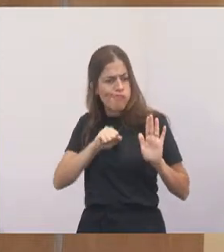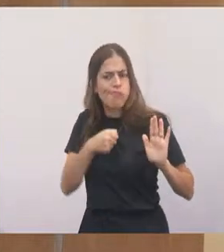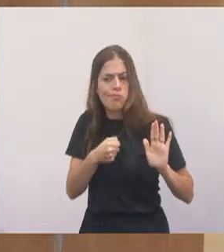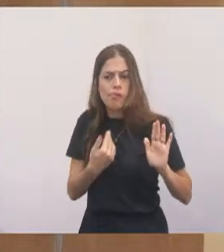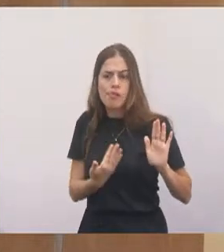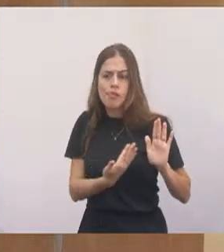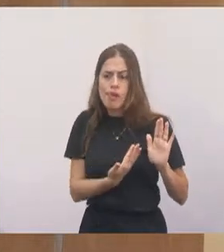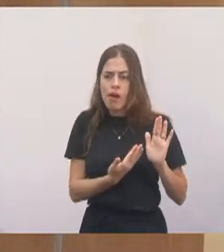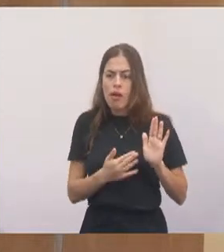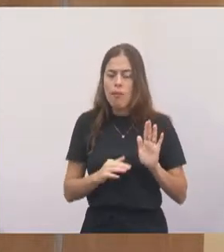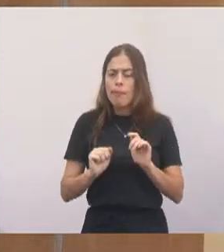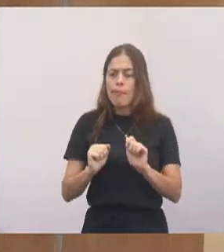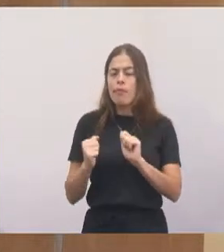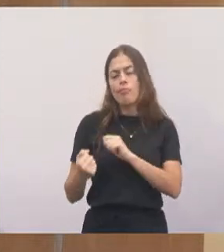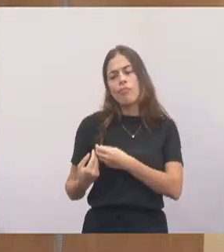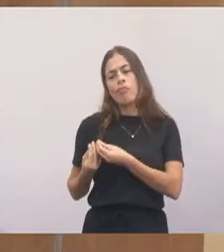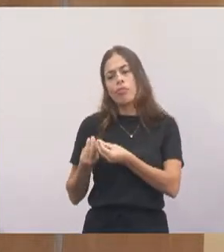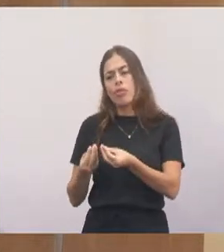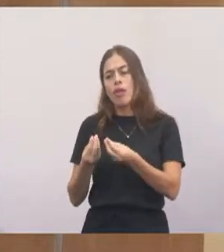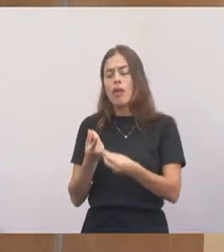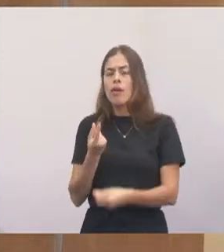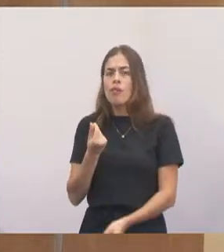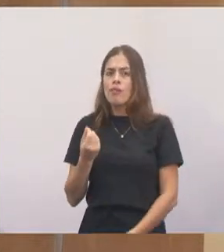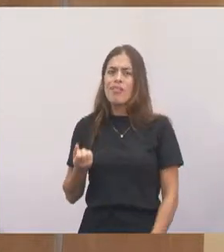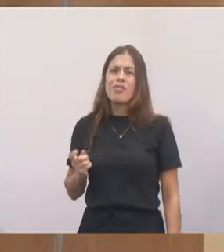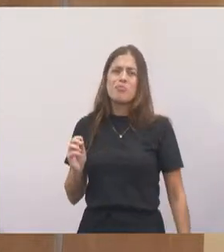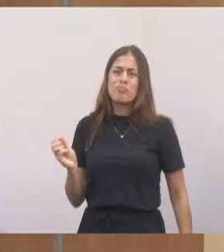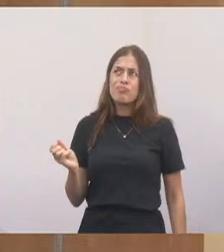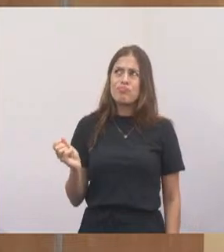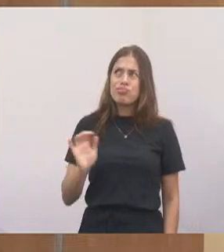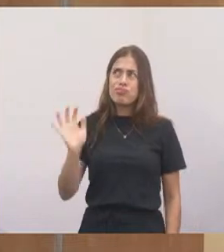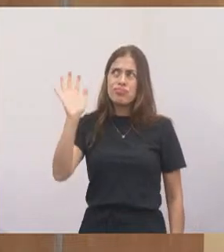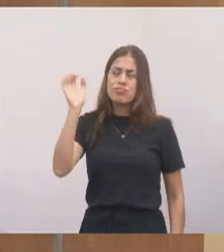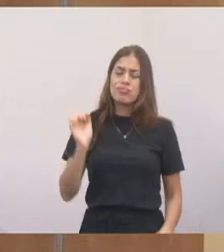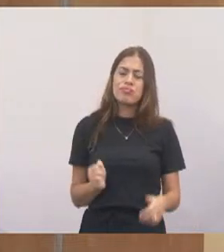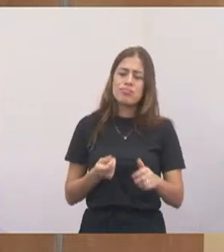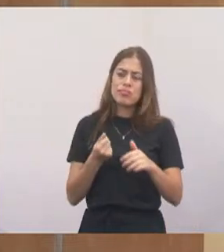pode ter ônus adicionais para as ONGs,